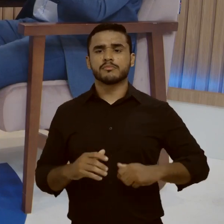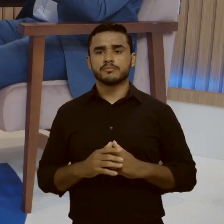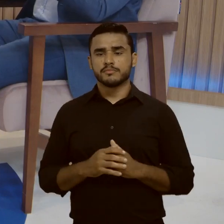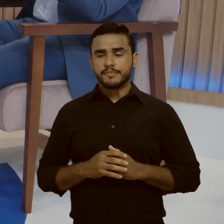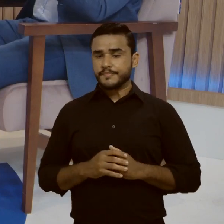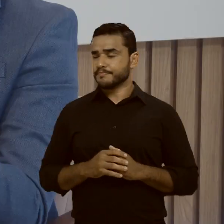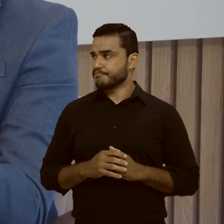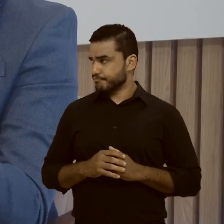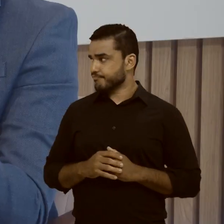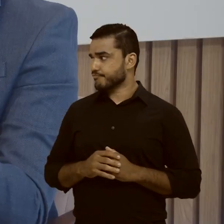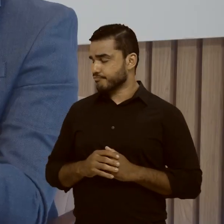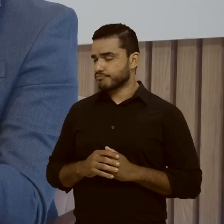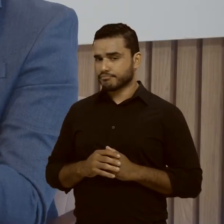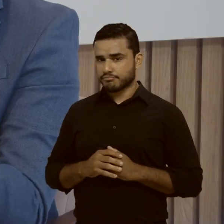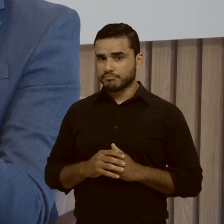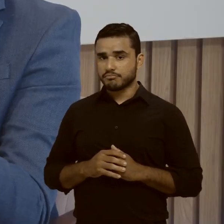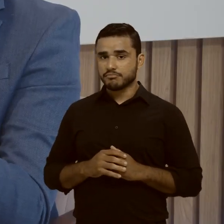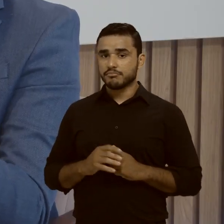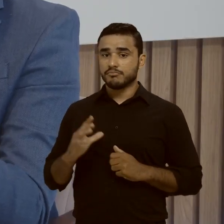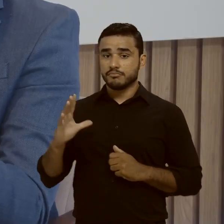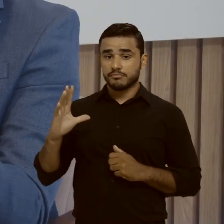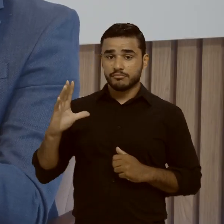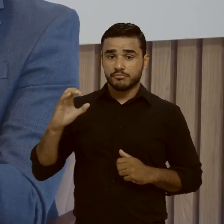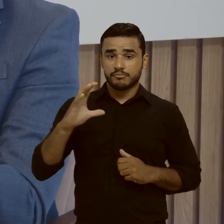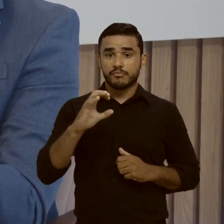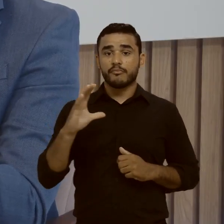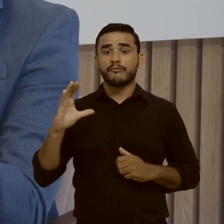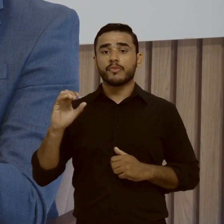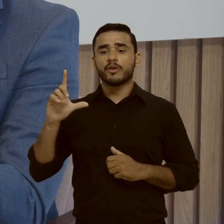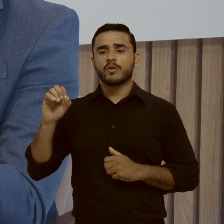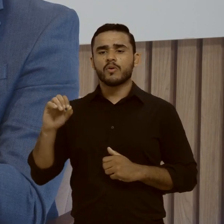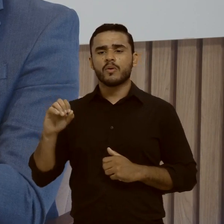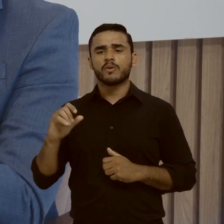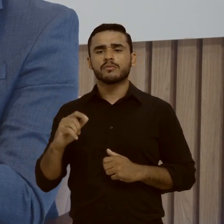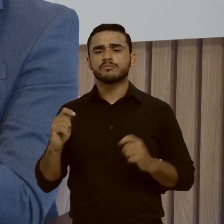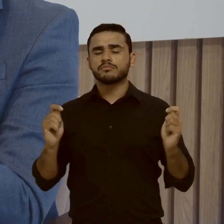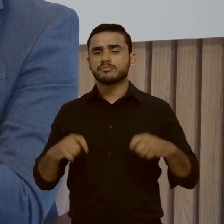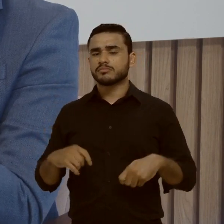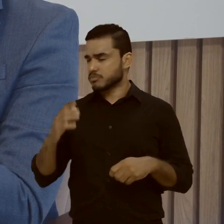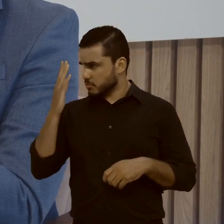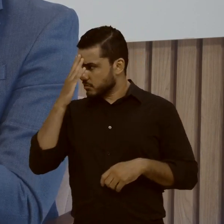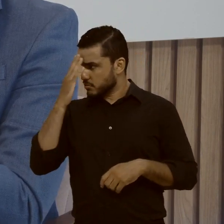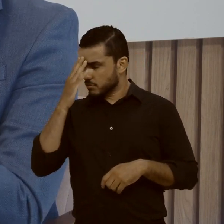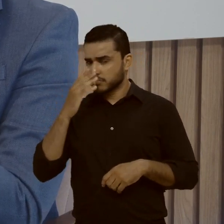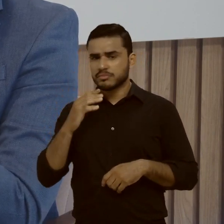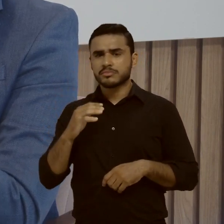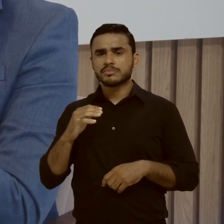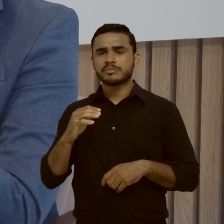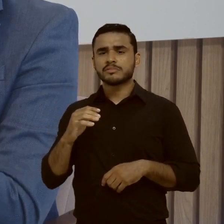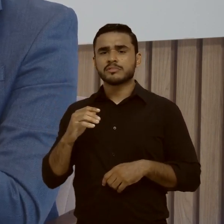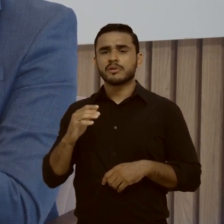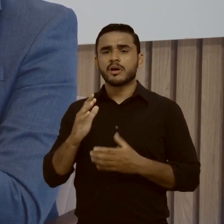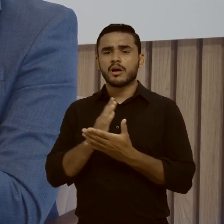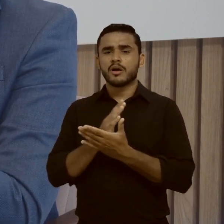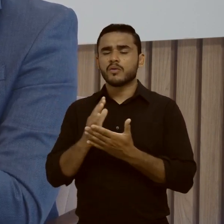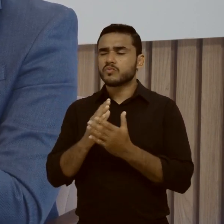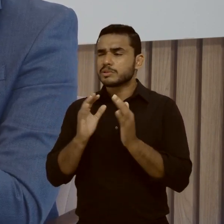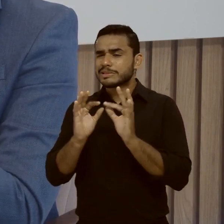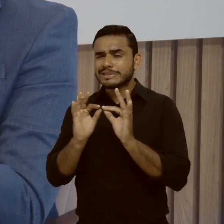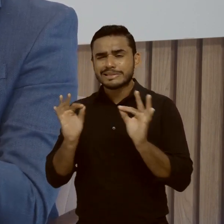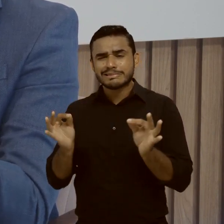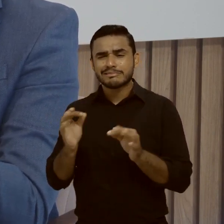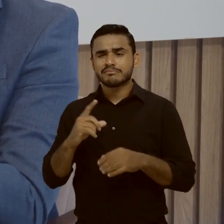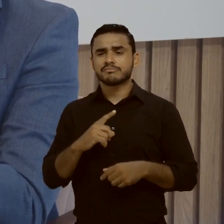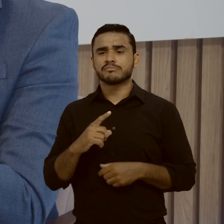do câncer, né? O exame de colonoscopia, ele consegue mostrar as lesões pré-neoplásicas, que são chamadas de pólipos,